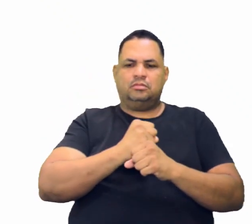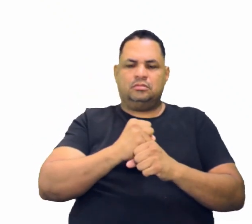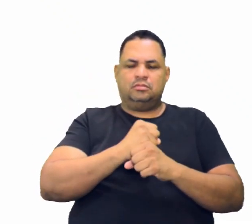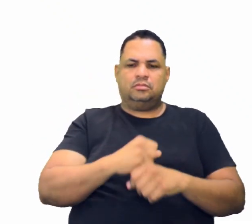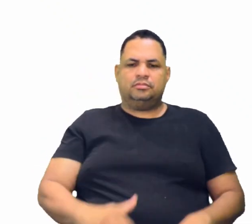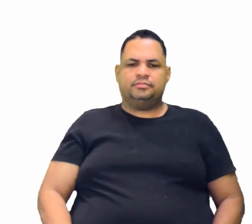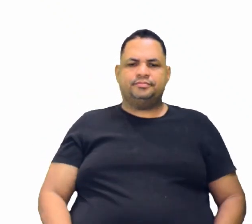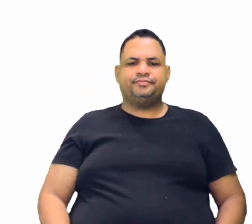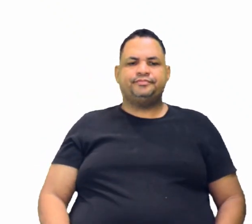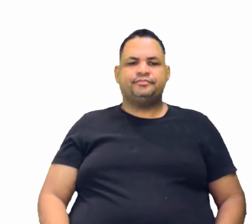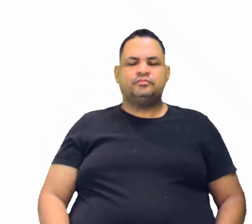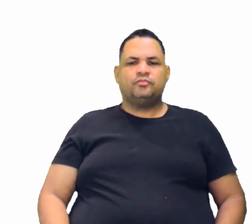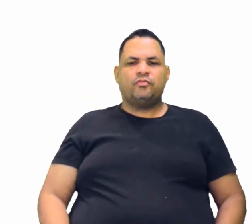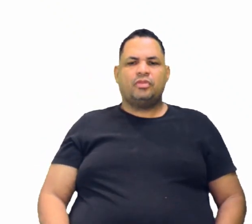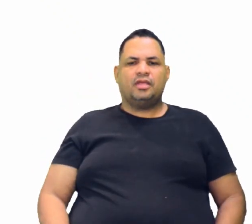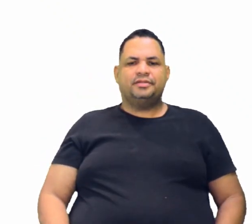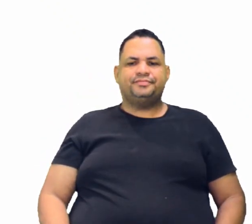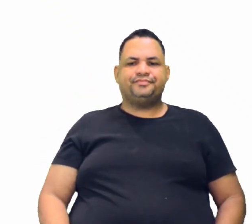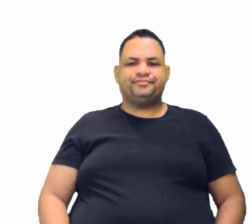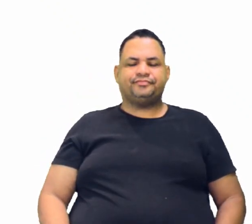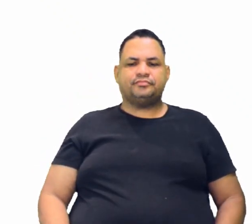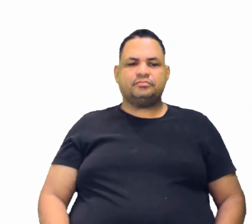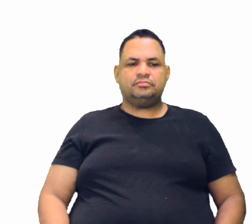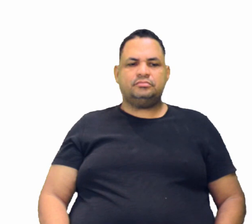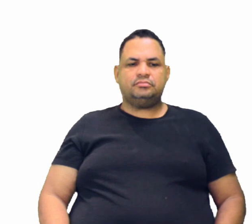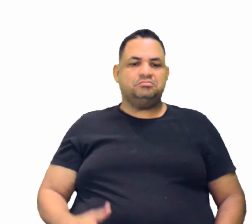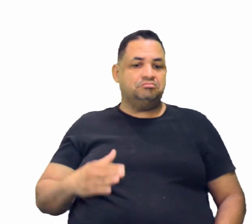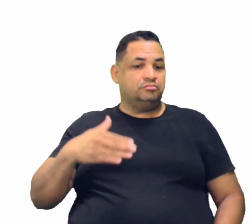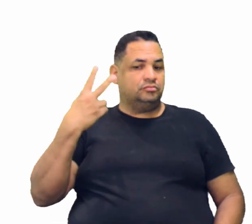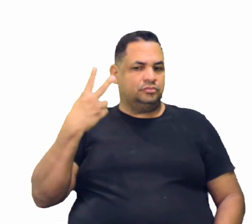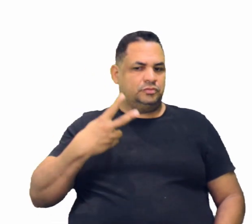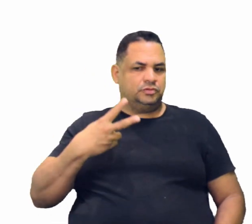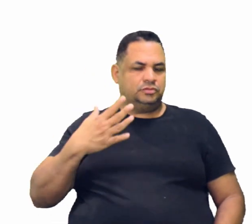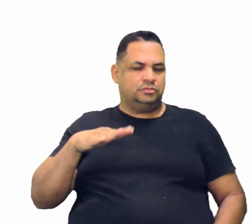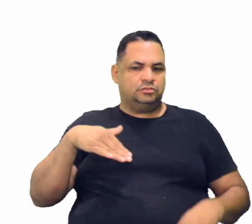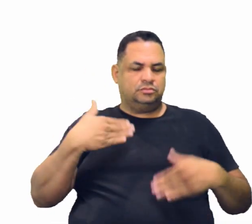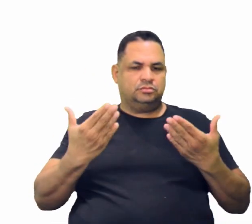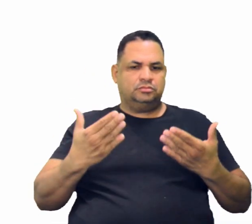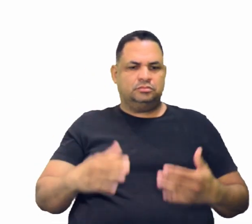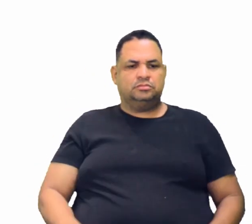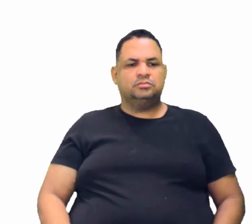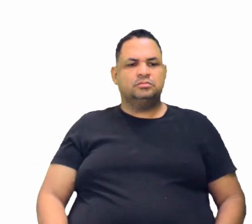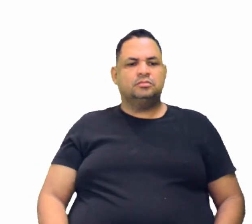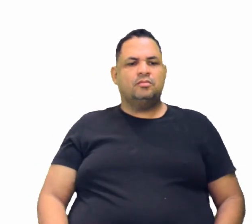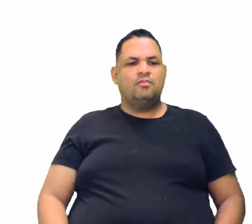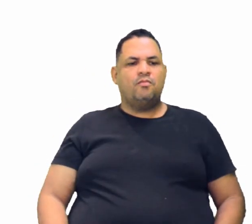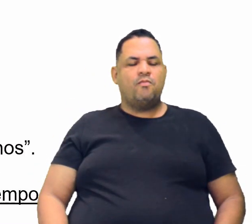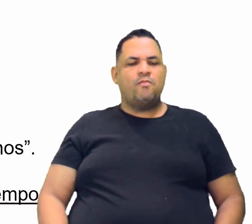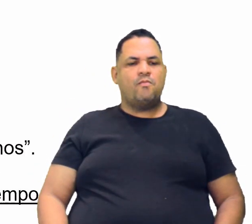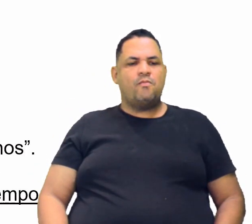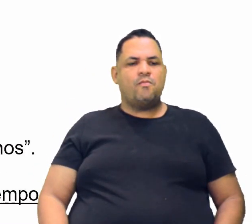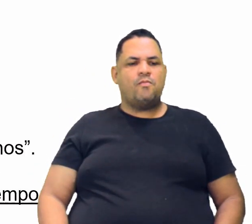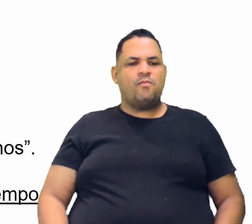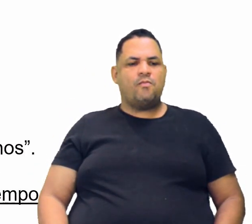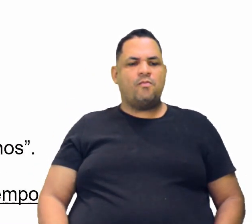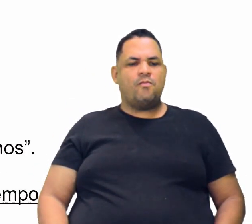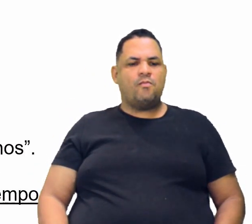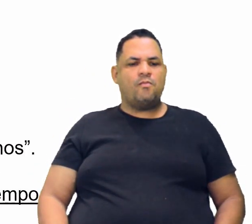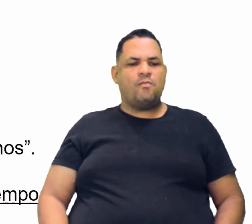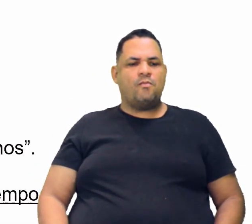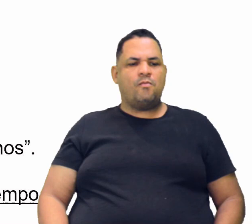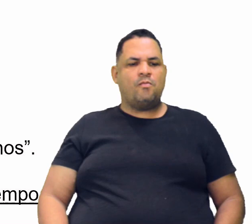lá, morava lá havia 10 anos. E aí? Temos aqui,